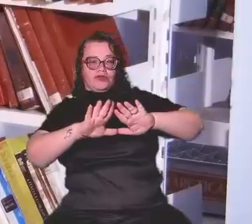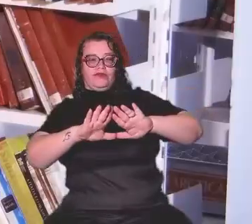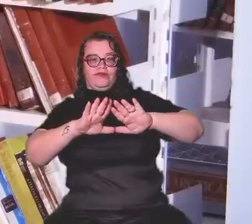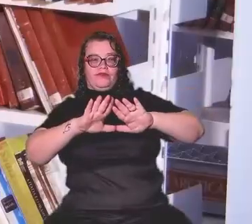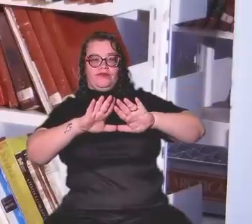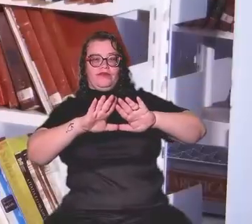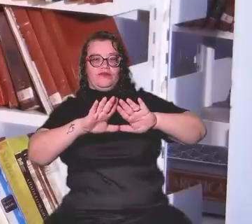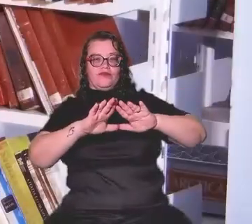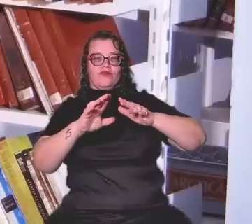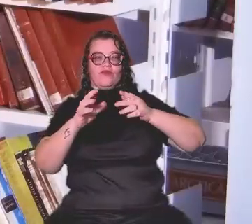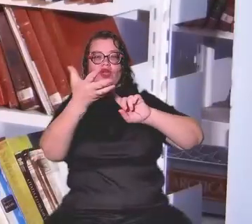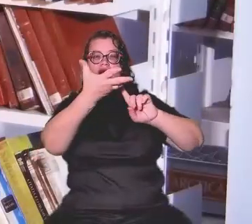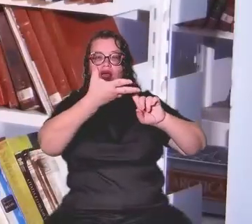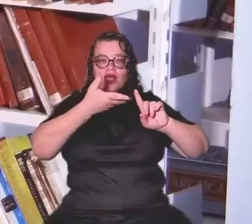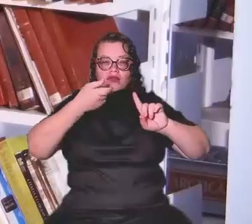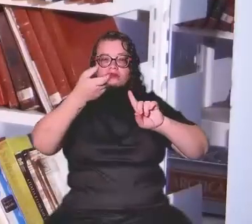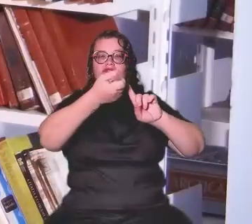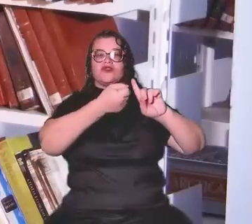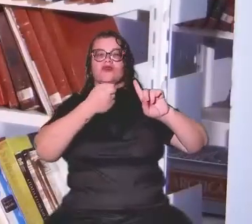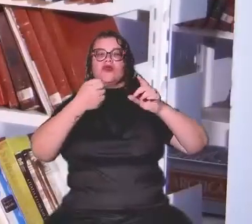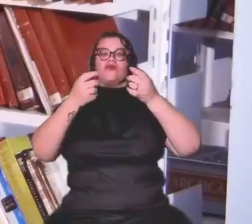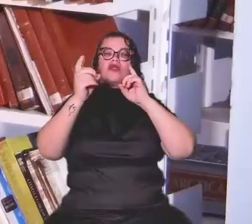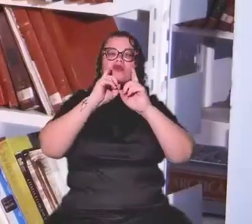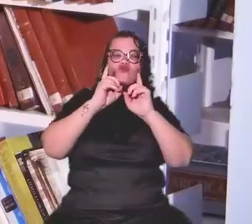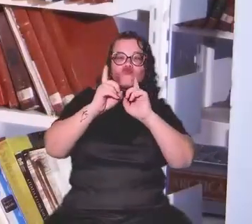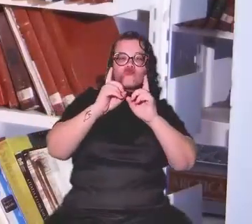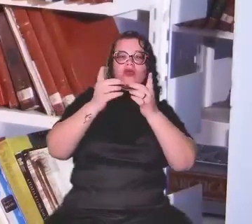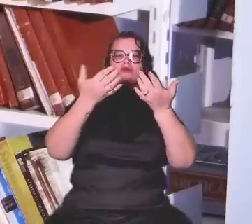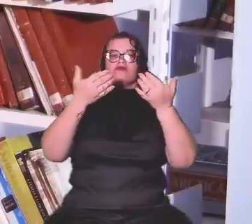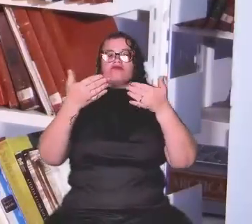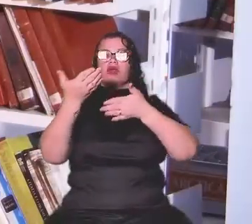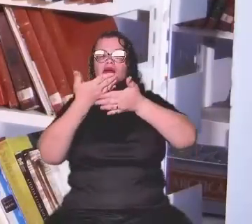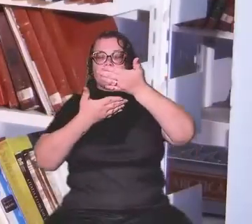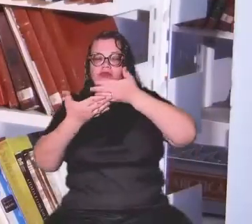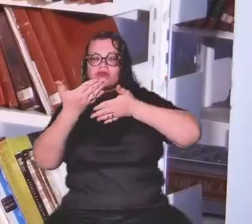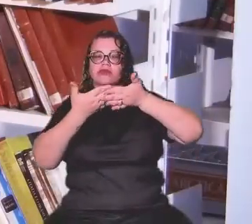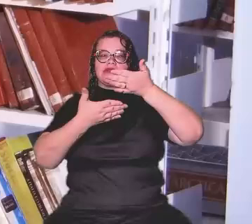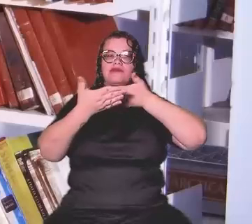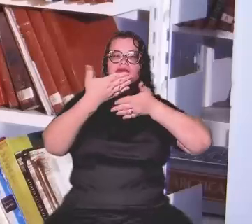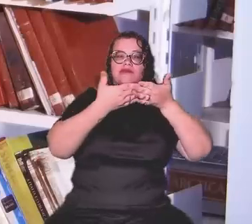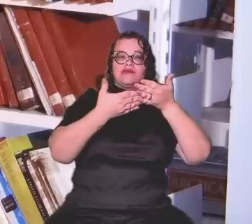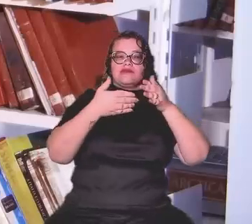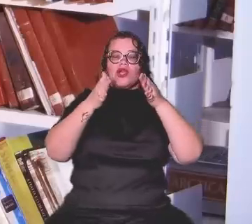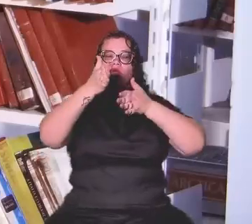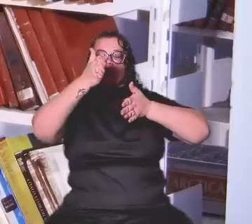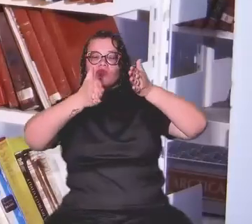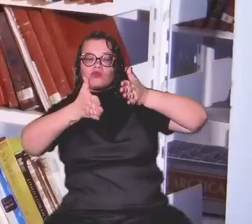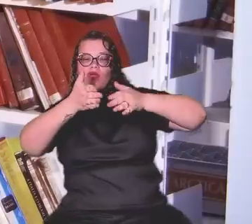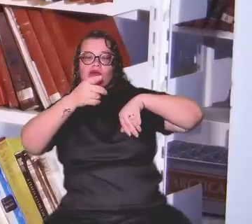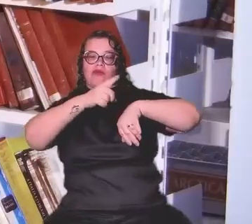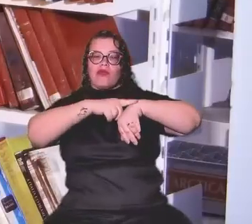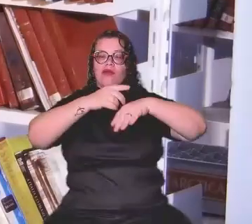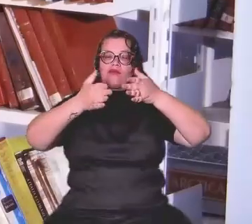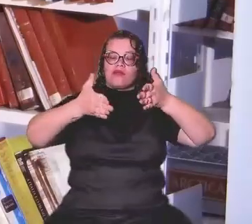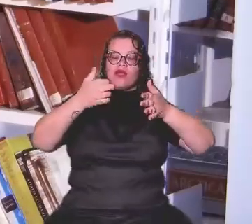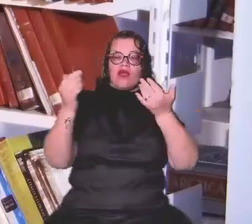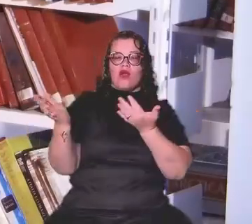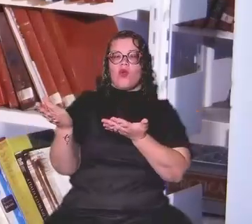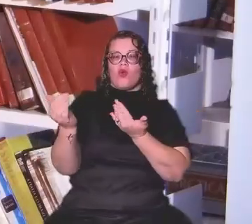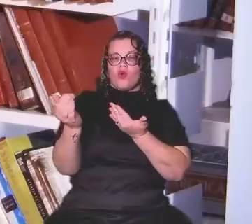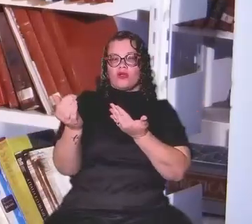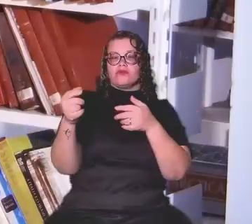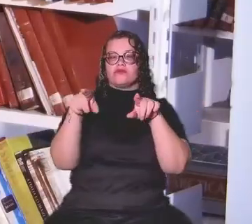se essa obra dialoga com o nosso tempo, e como ela dialoga com o nosso tempo, e como o nosso tempo também está vindo